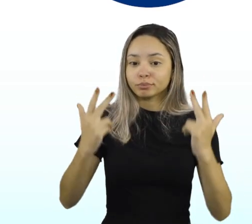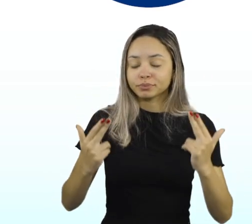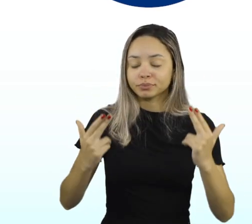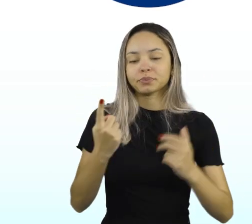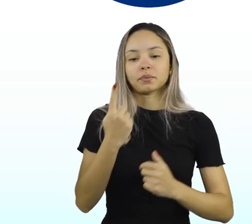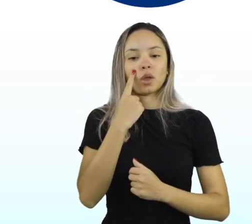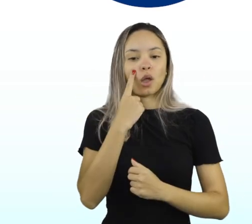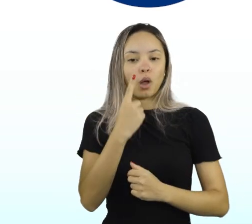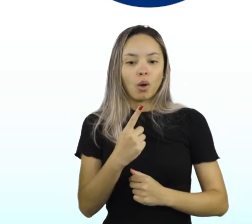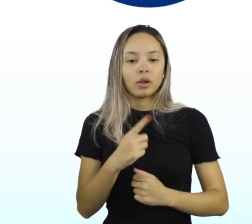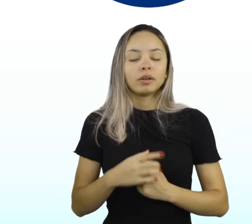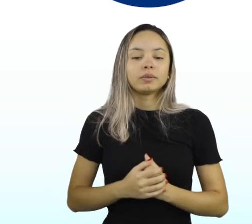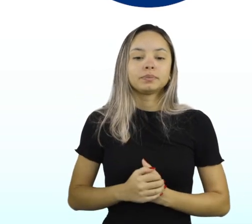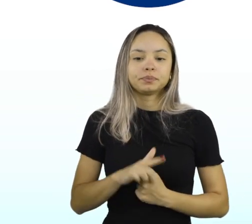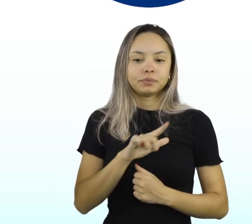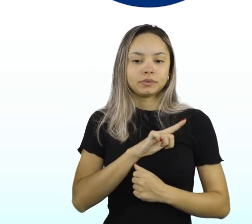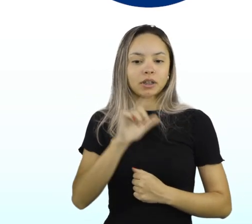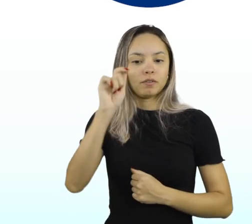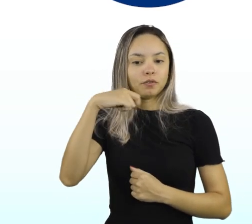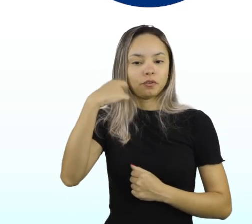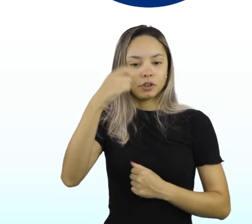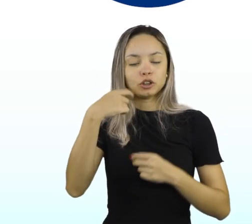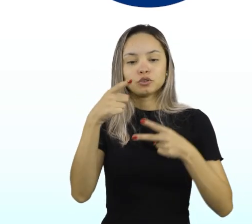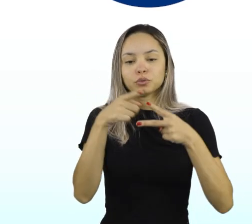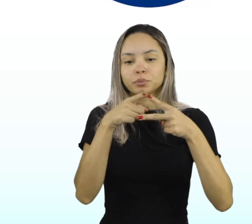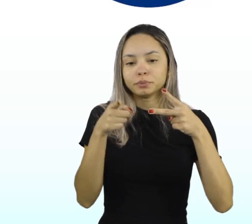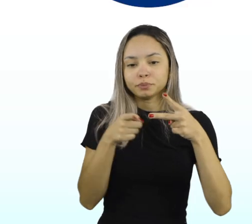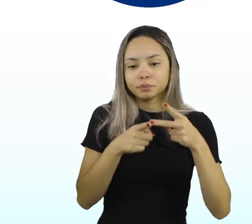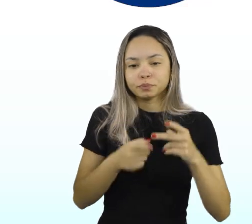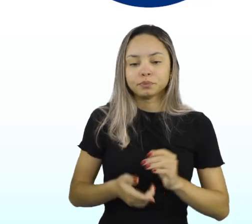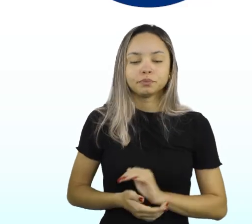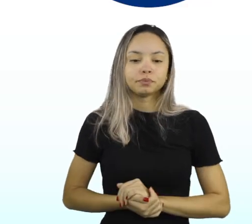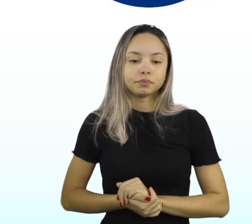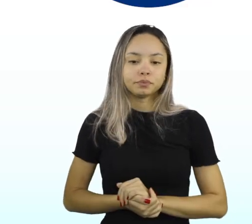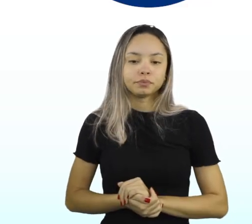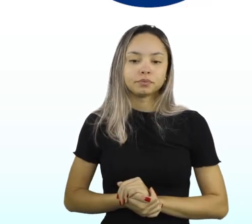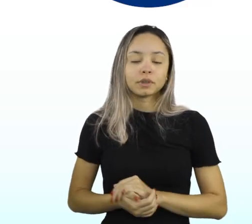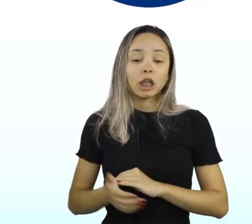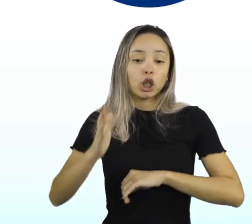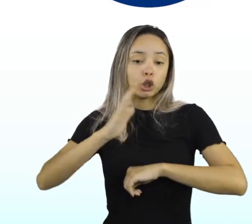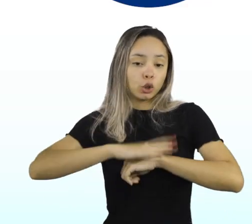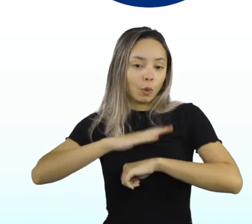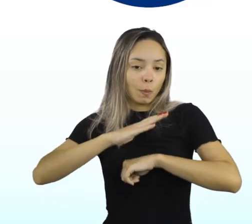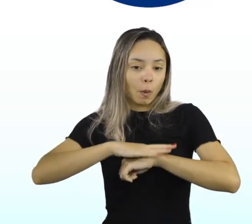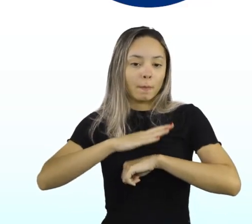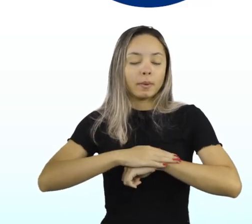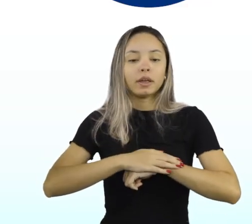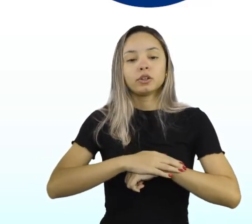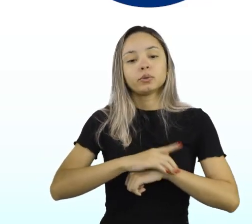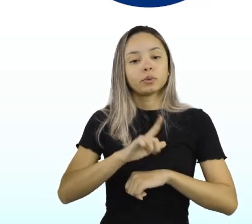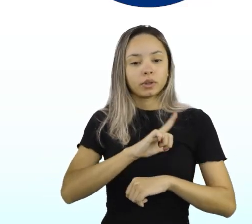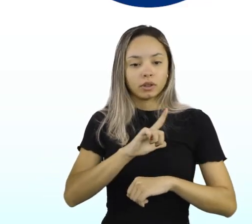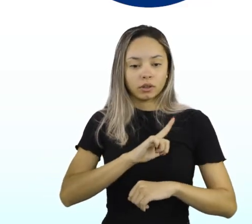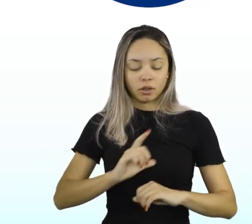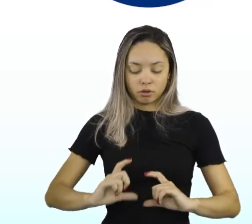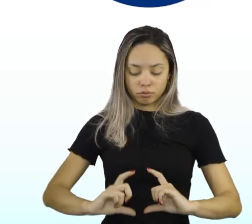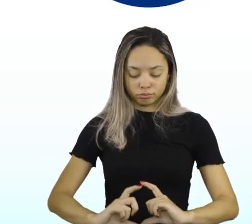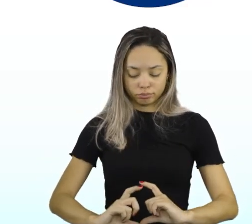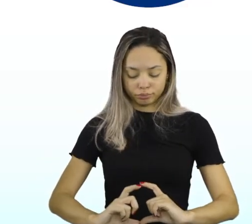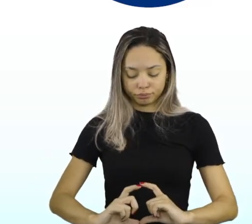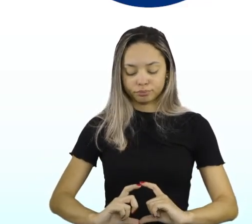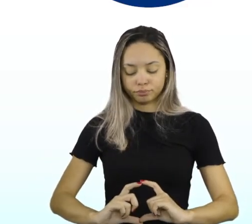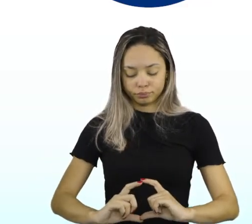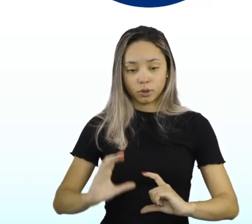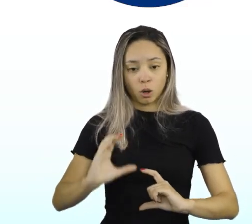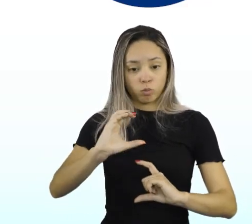aí, eu quero trazer para você esses dois vídeos. Ó. Veja que o exemplo, que no momento que a pessoa ela atinge o suporte da bolinha, a